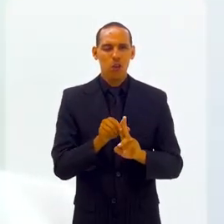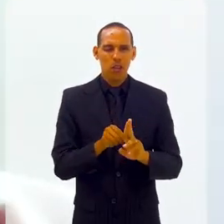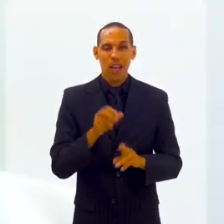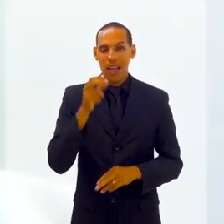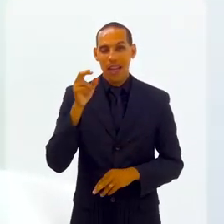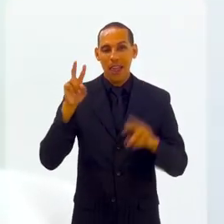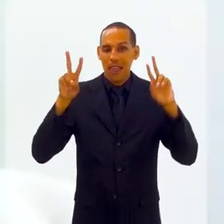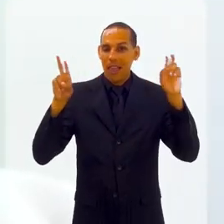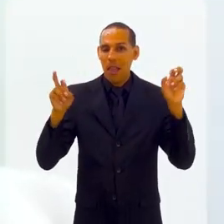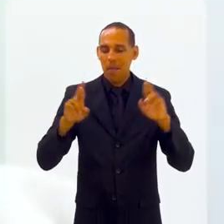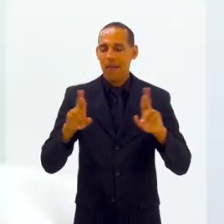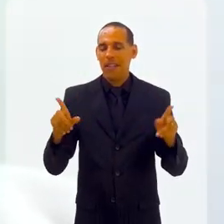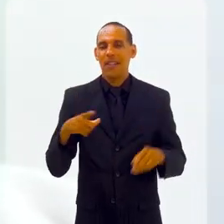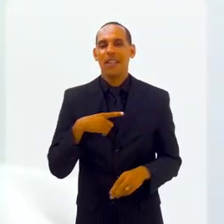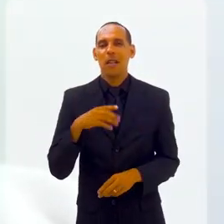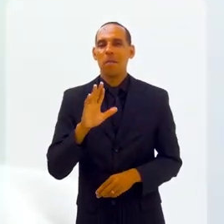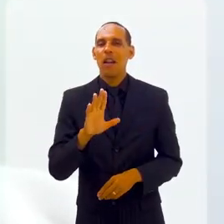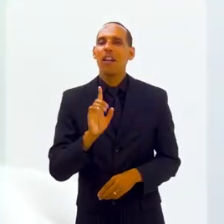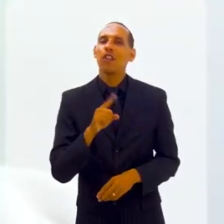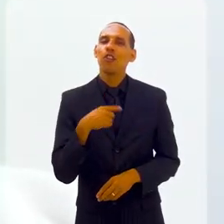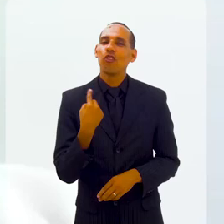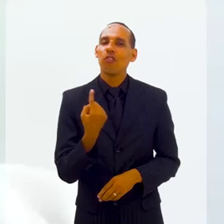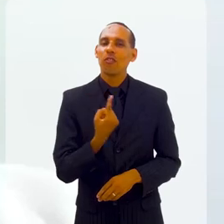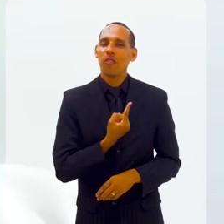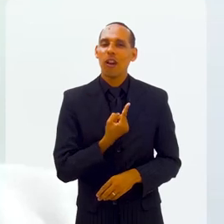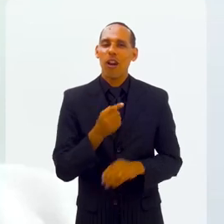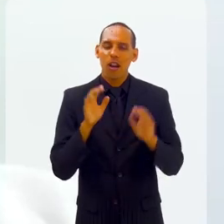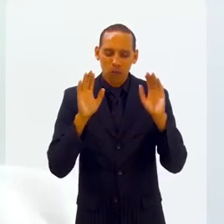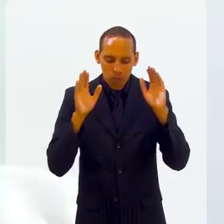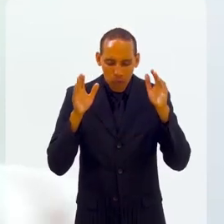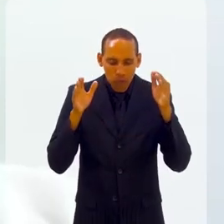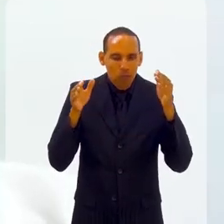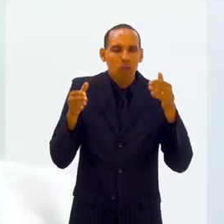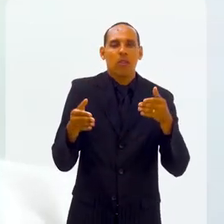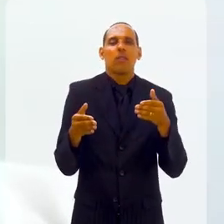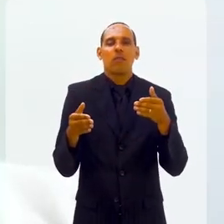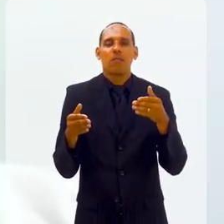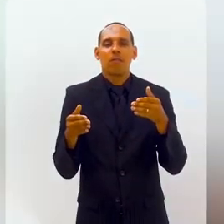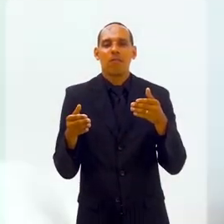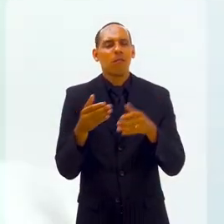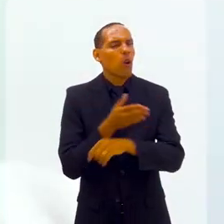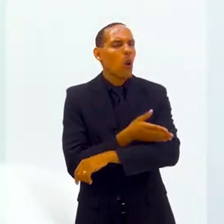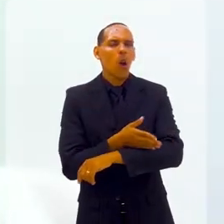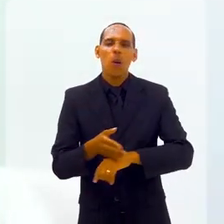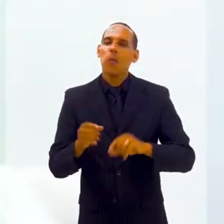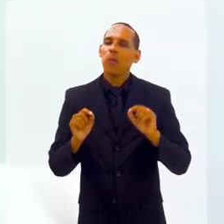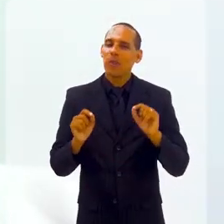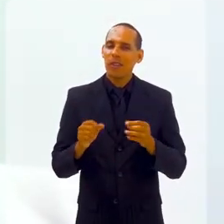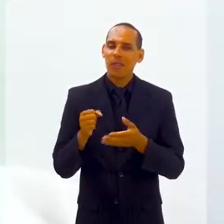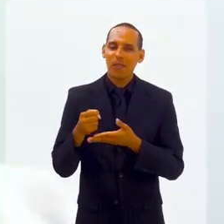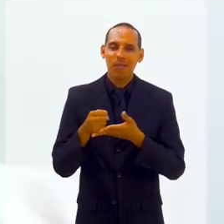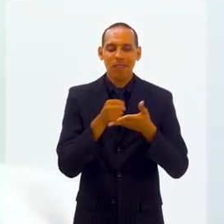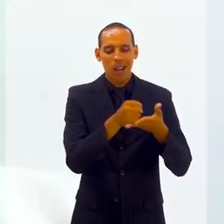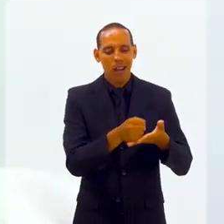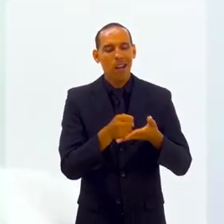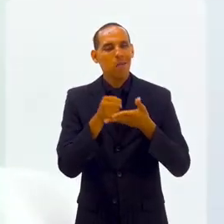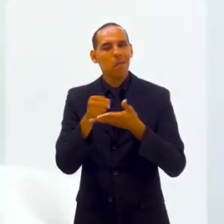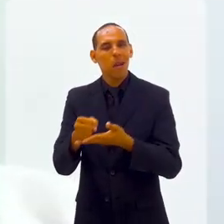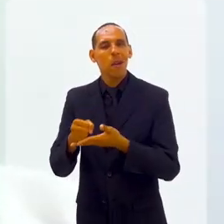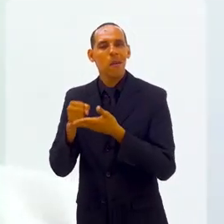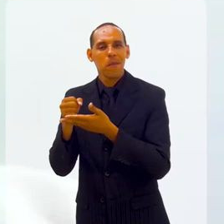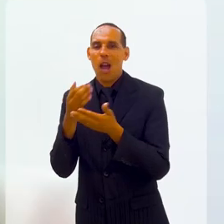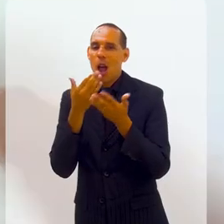tem a sua temática mas o que nós temos como missão comum é levar